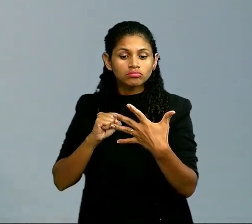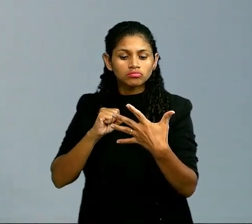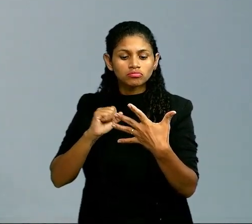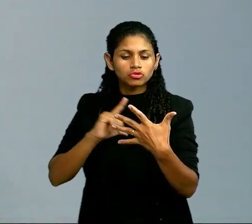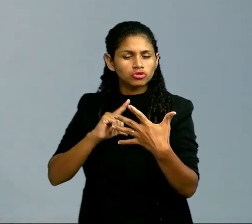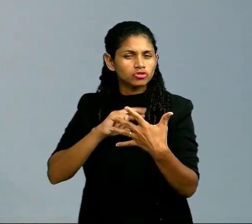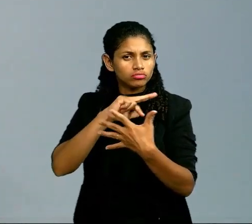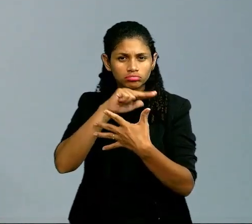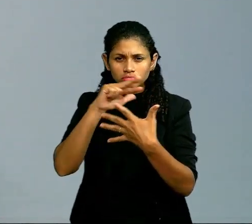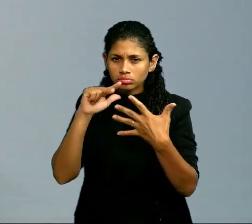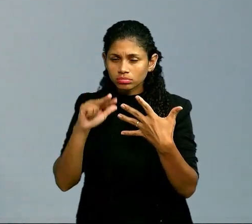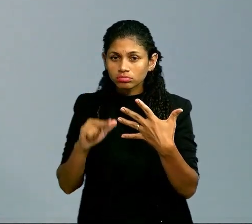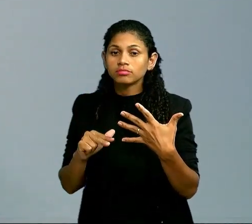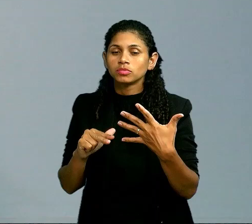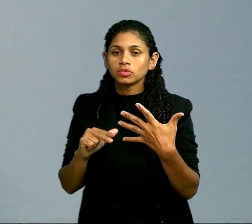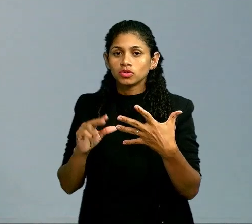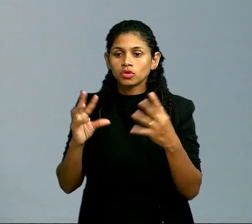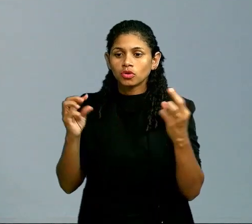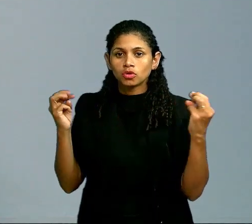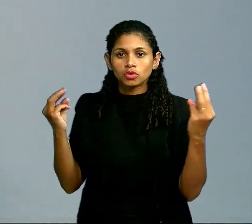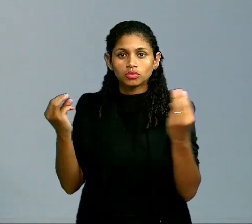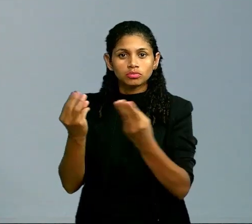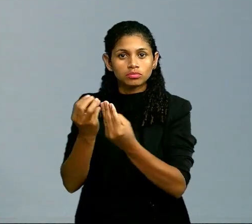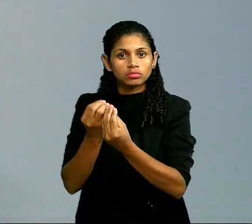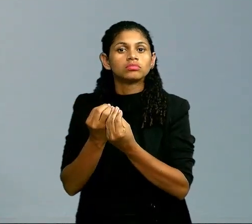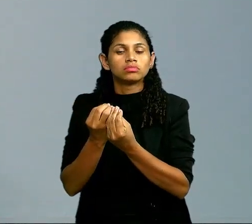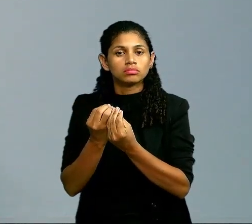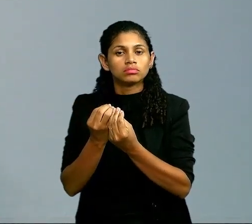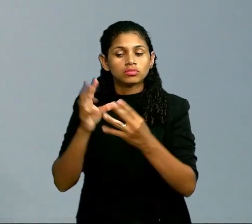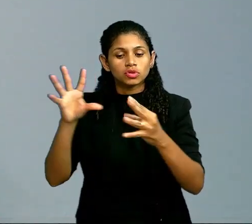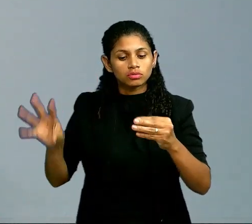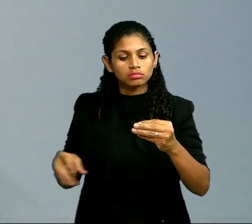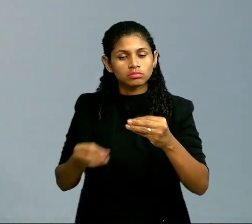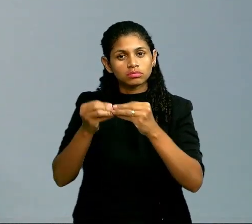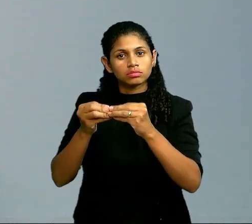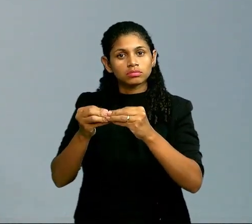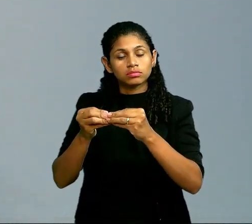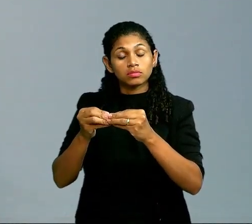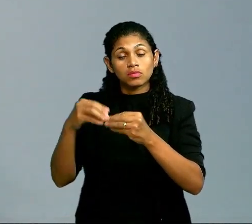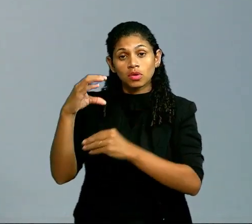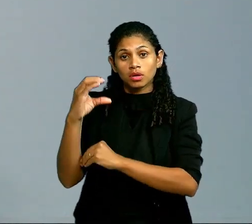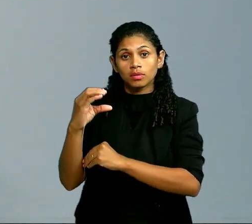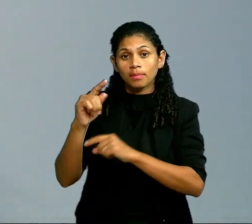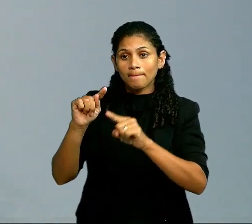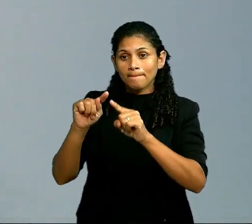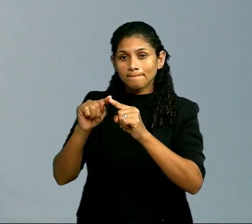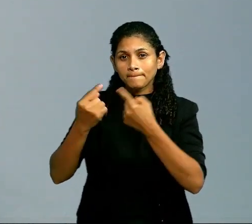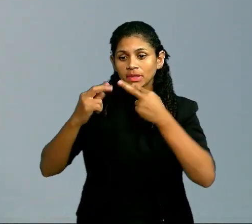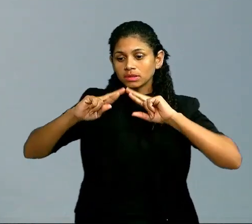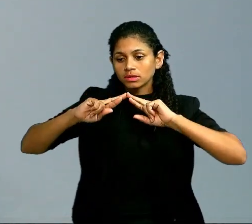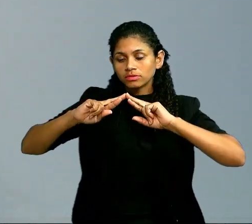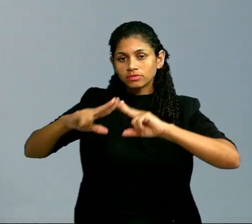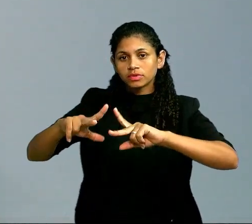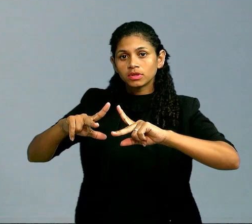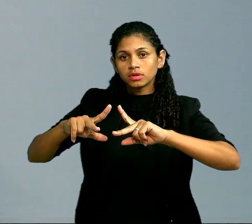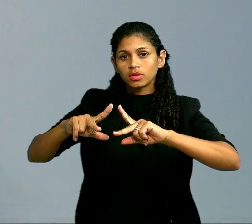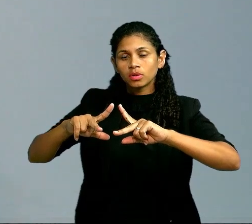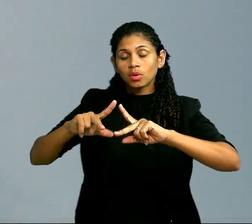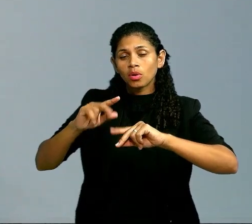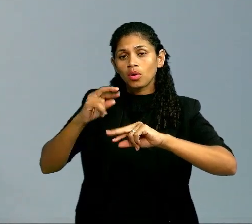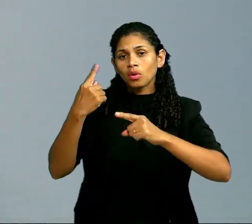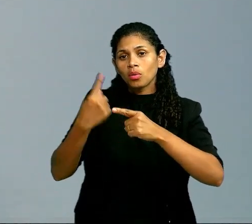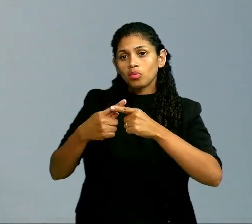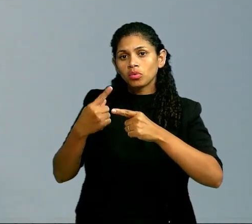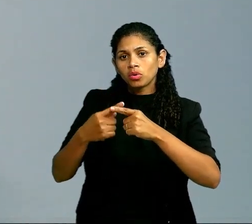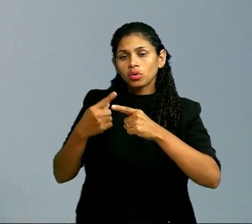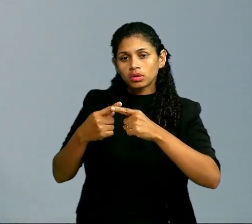todas as substâncias constituídas exclusivamente por carbono, mas que se diferem pelo rearranjo molecular. Nesse caso, na tela